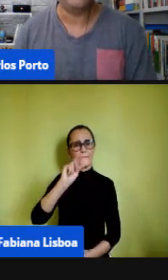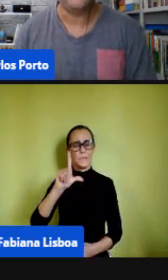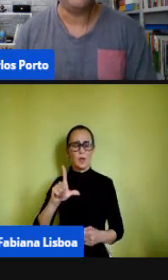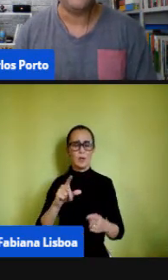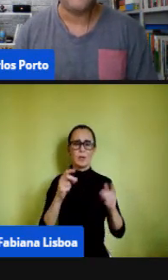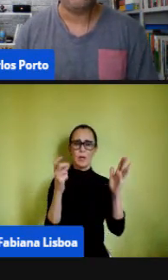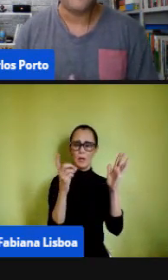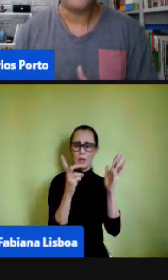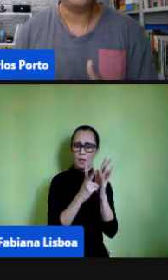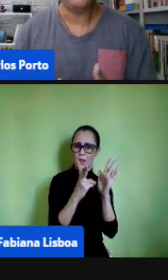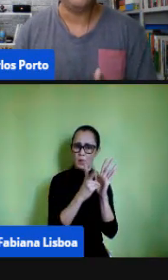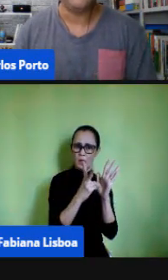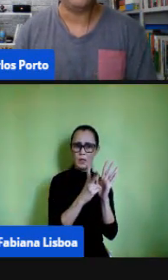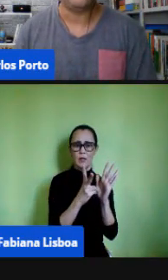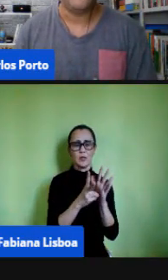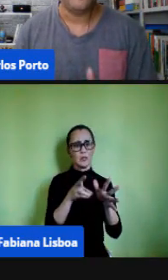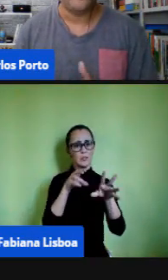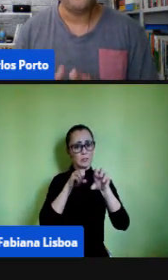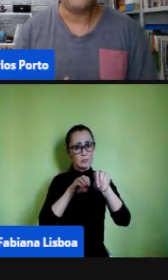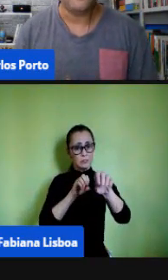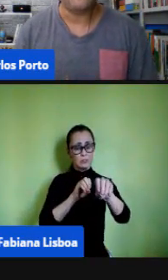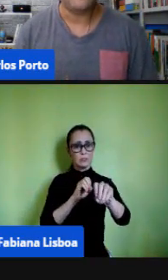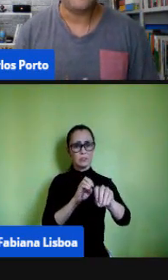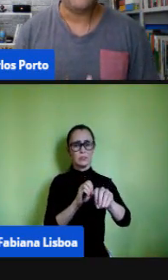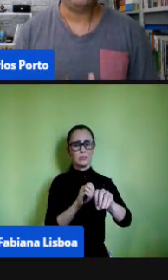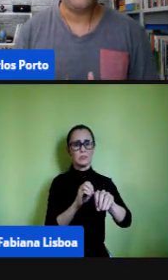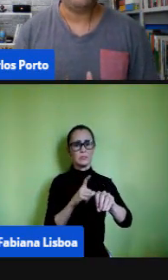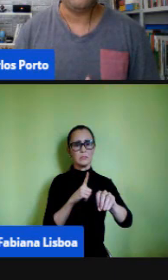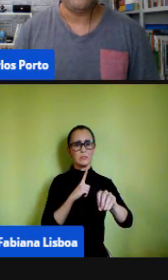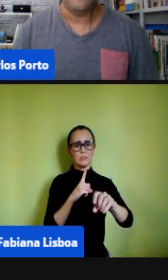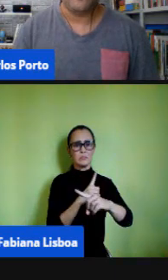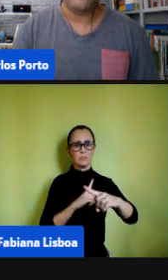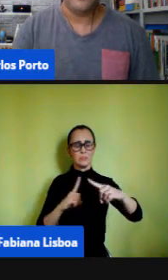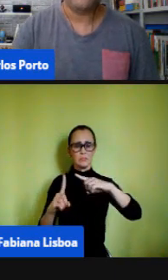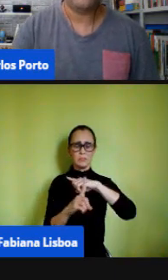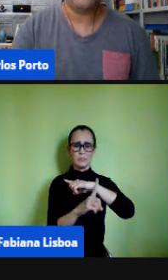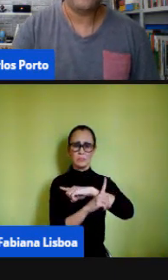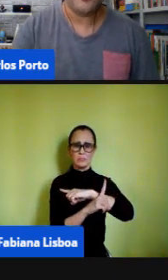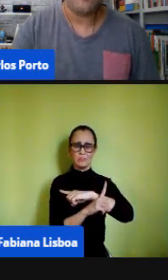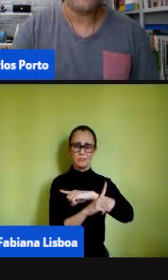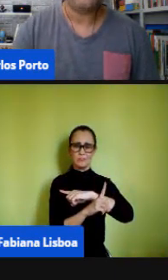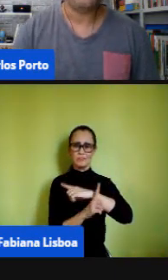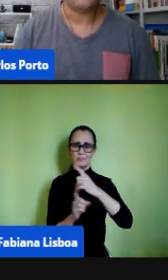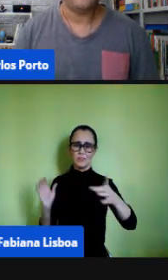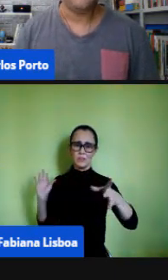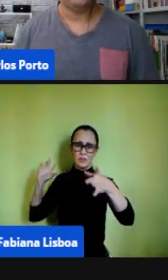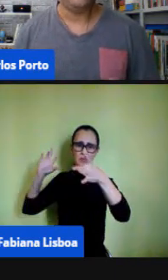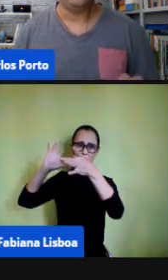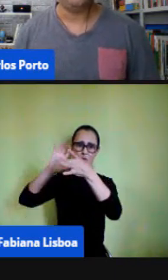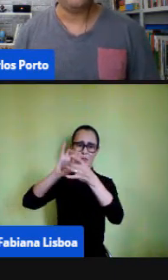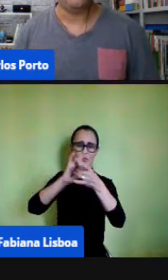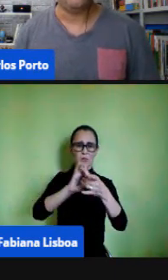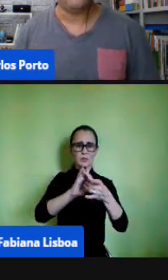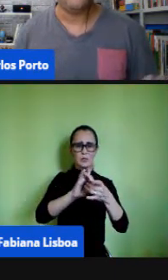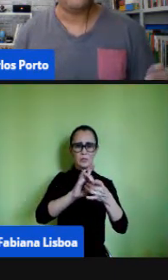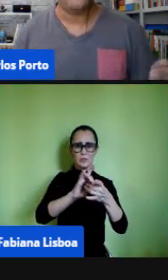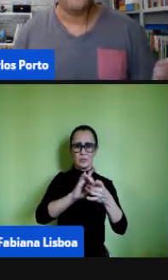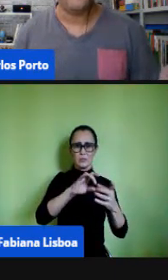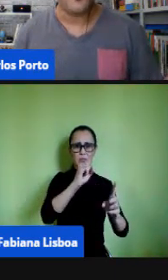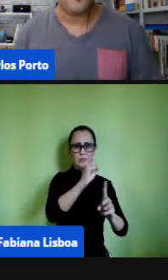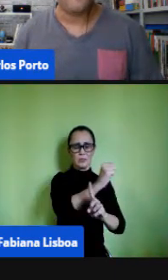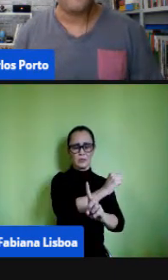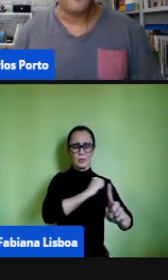modalidade de ensino para atendê-los. Ou seja, dentro do seu contexto social, dentro do seu